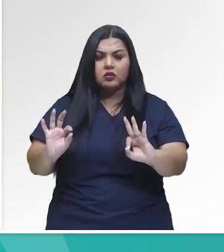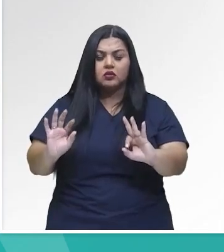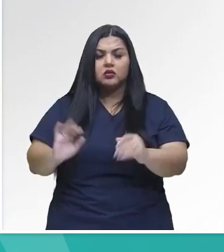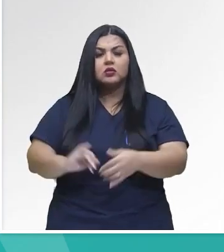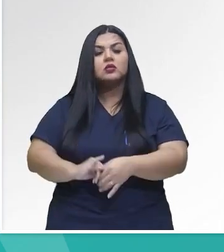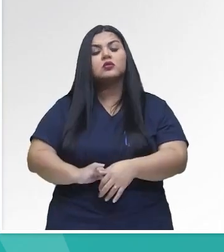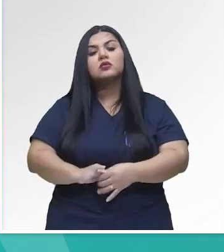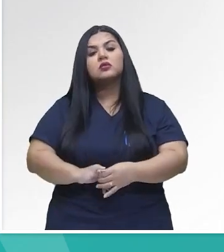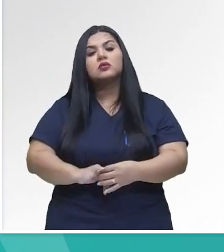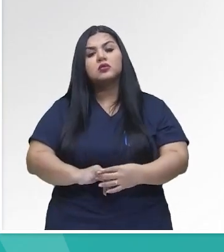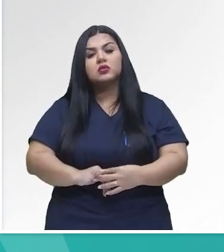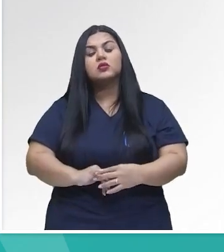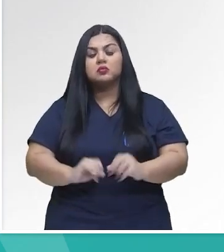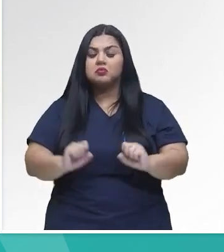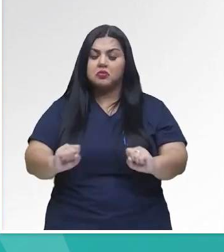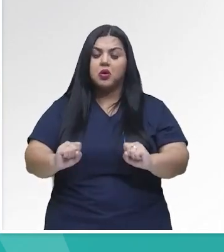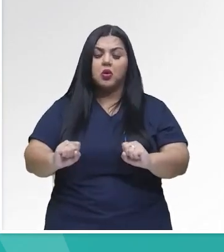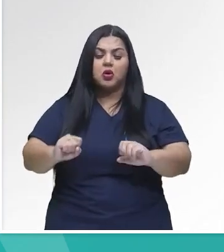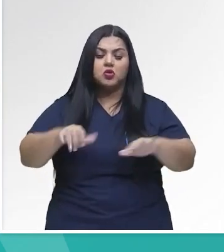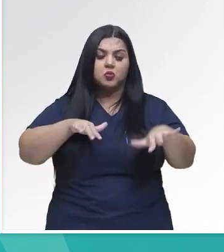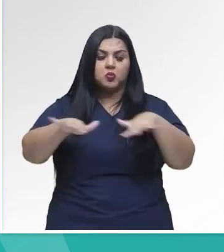estiverem desocupadas, ela se desloca.